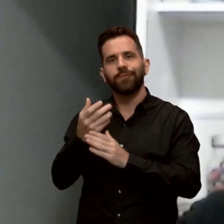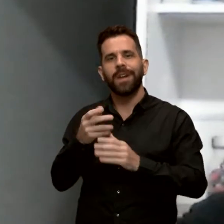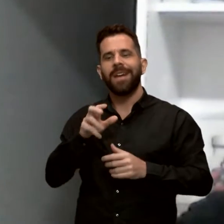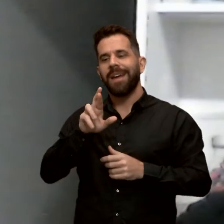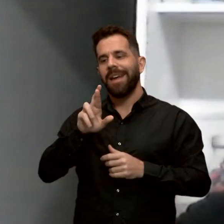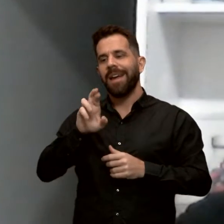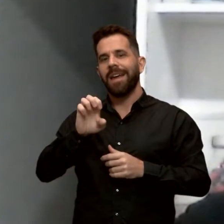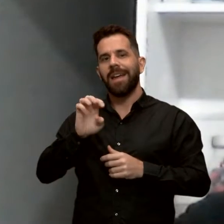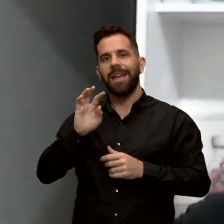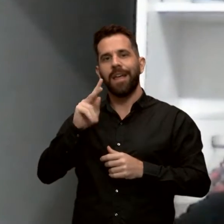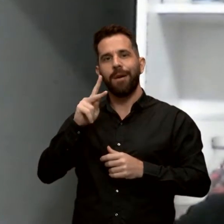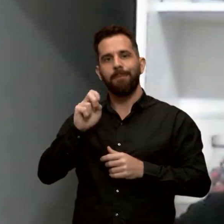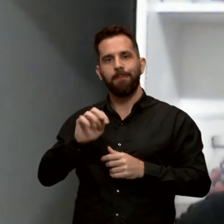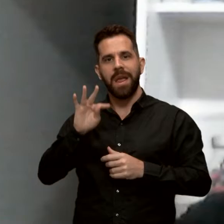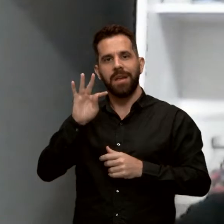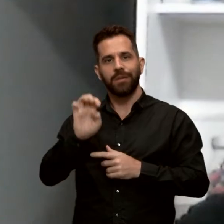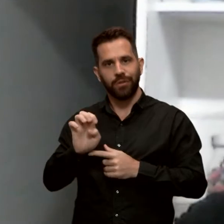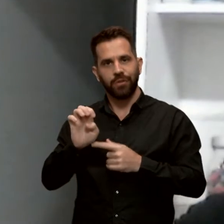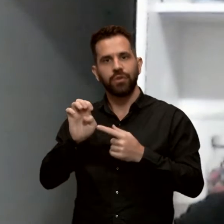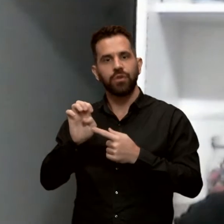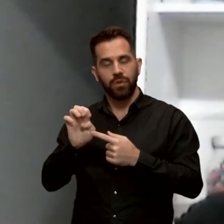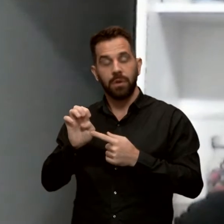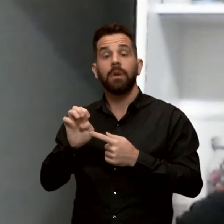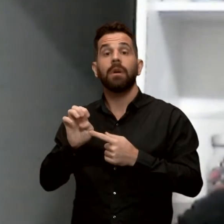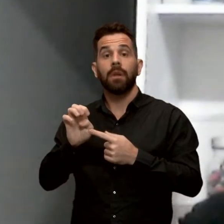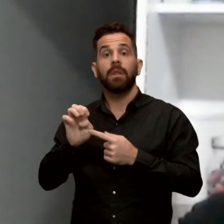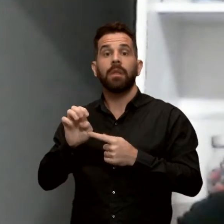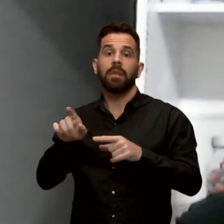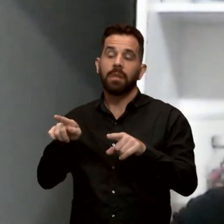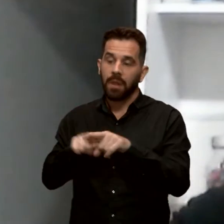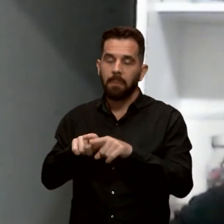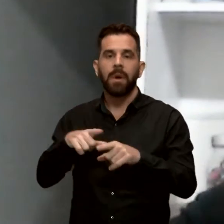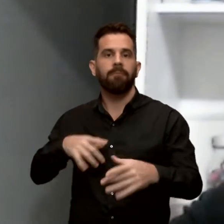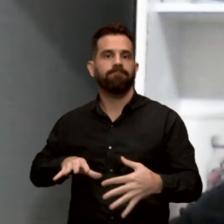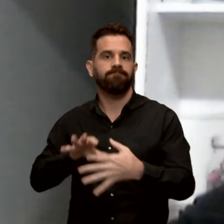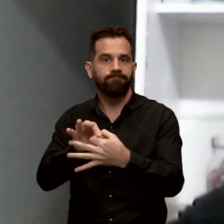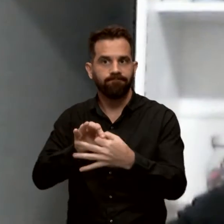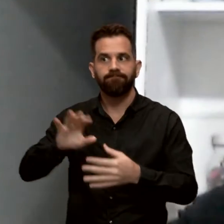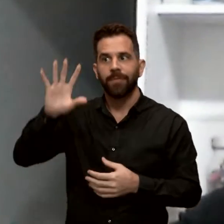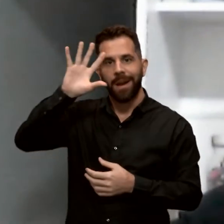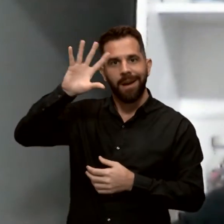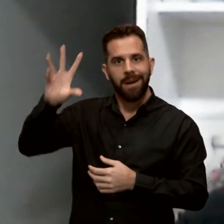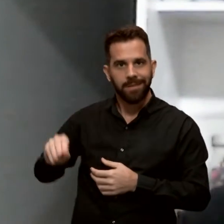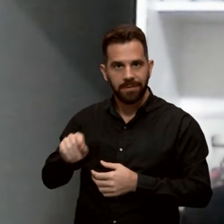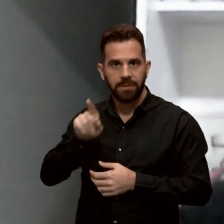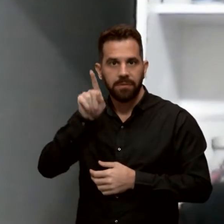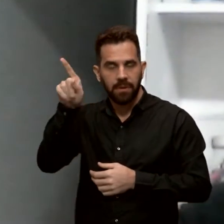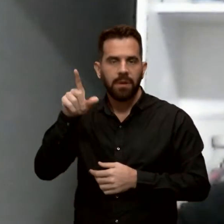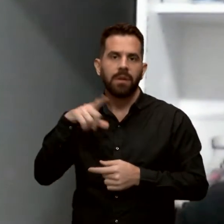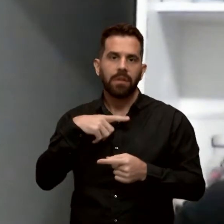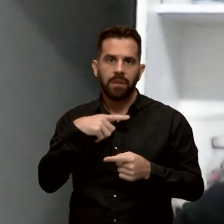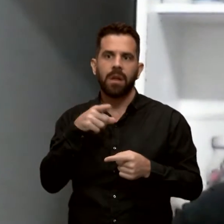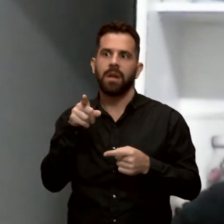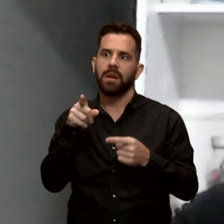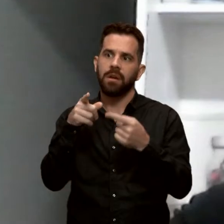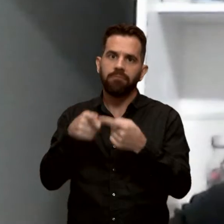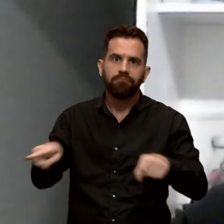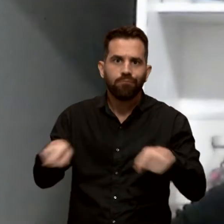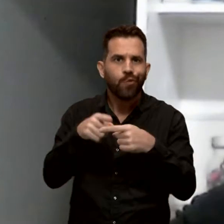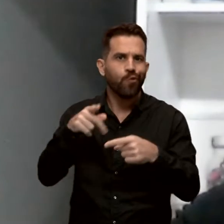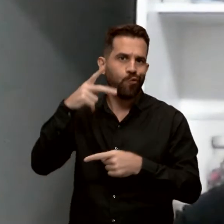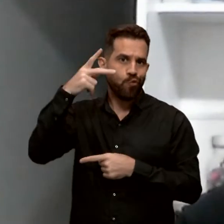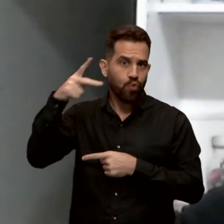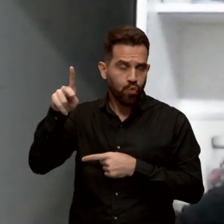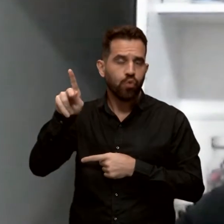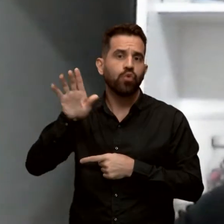culturas de matrizes africanas, né, se relacionando às work songs e spiritual songs, né, principalmente no que se